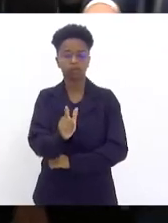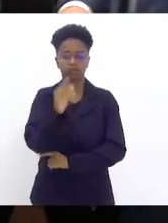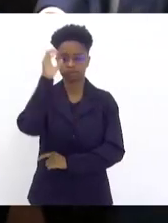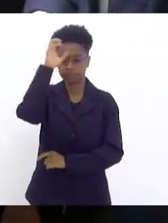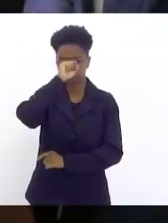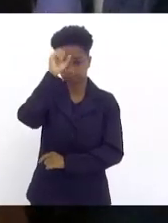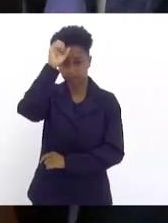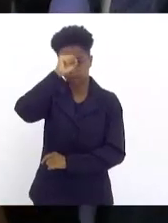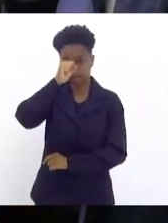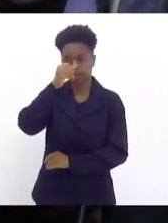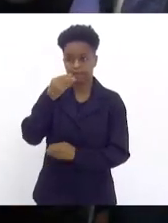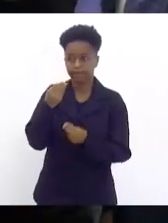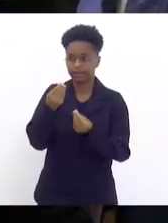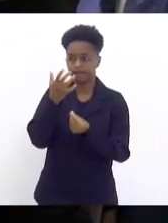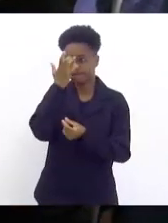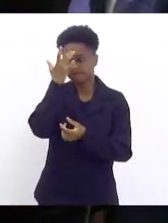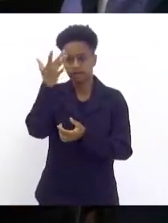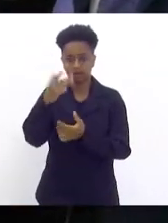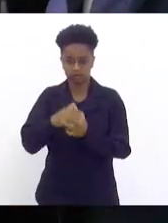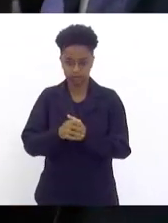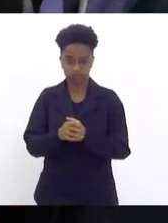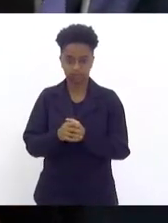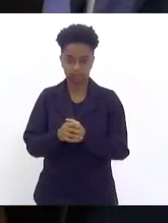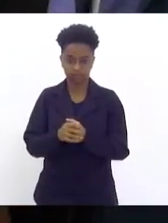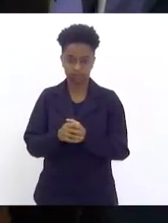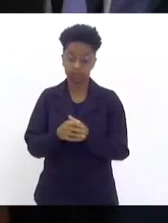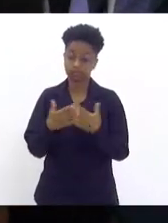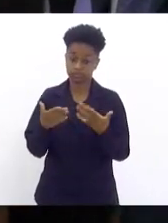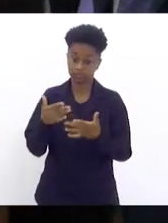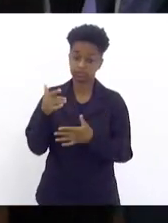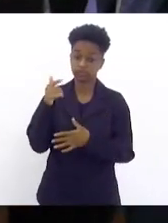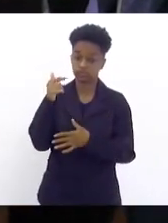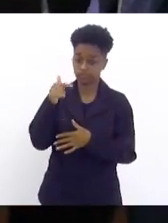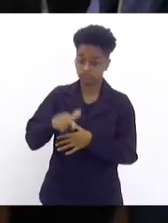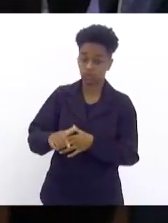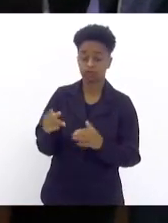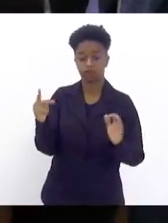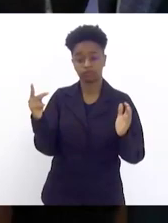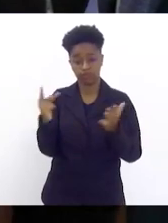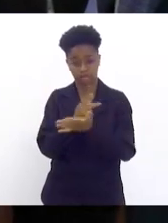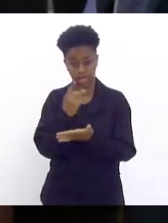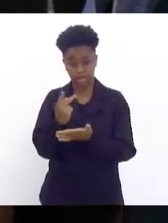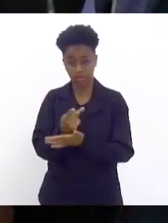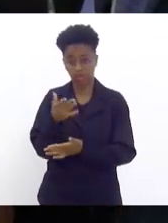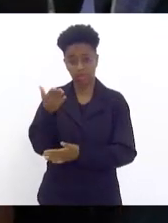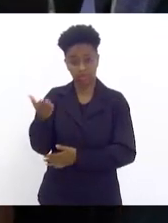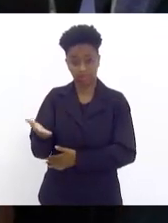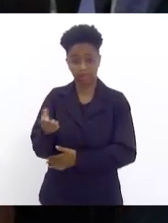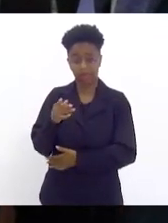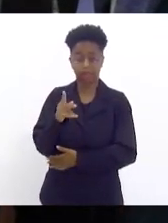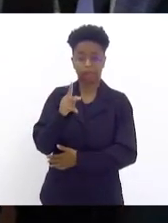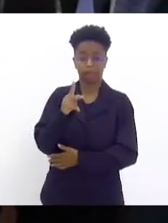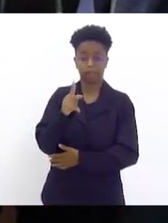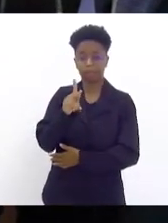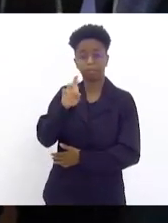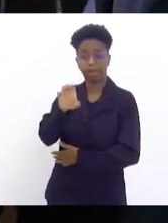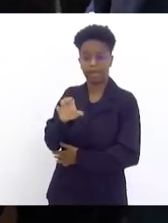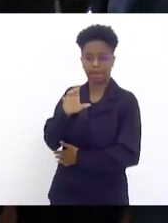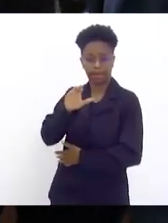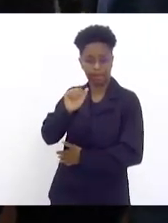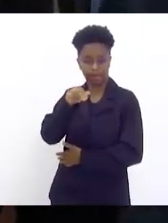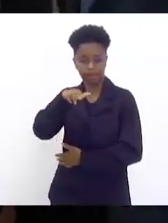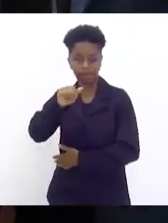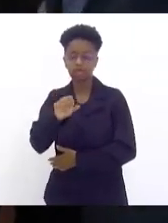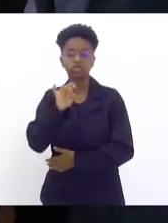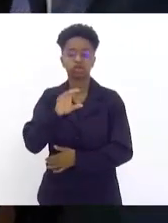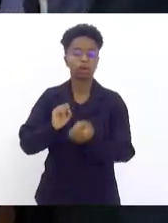um aprendizado mais fácil então mais uma bola fora desse desse pé de cana que só tá servindo para nos